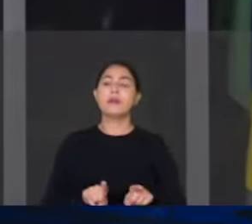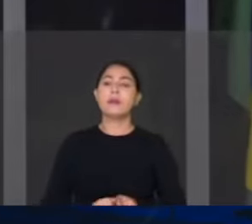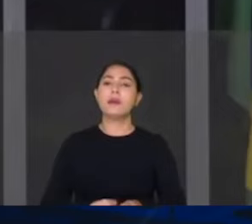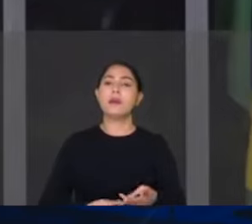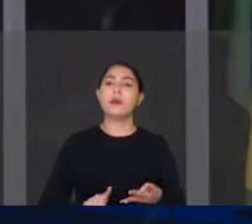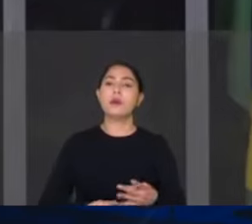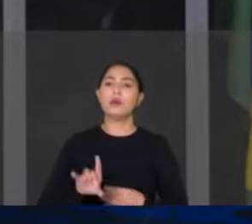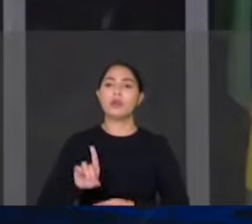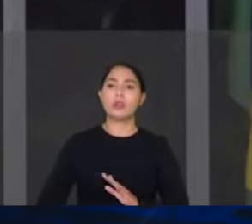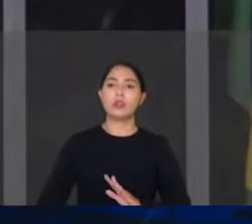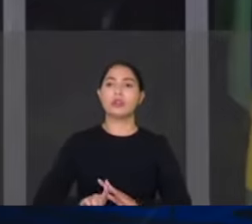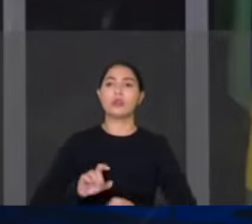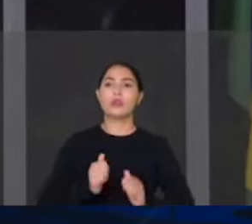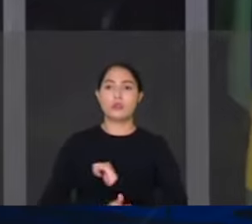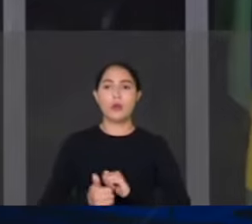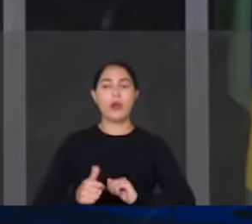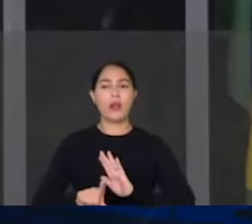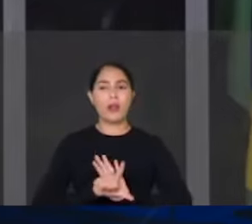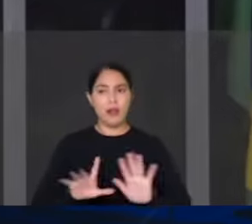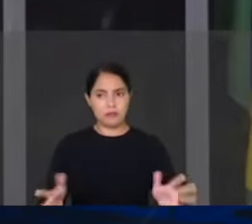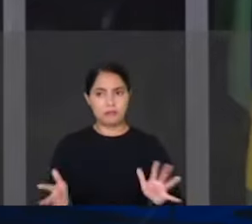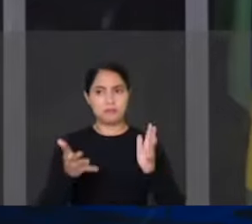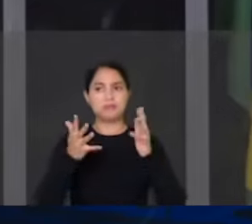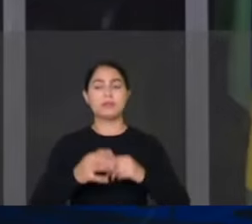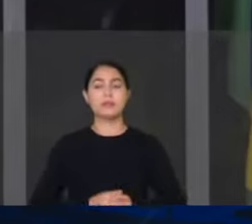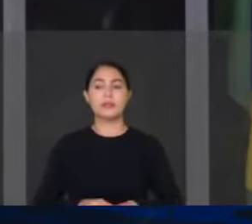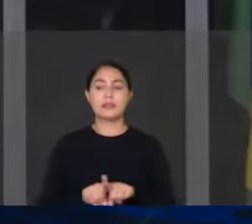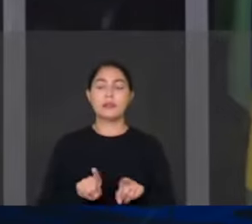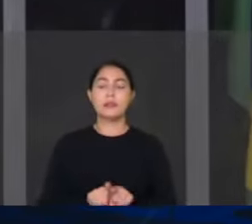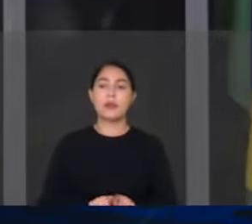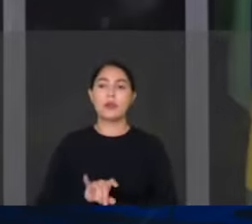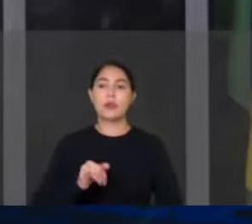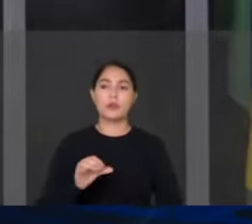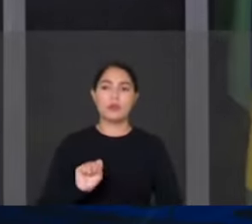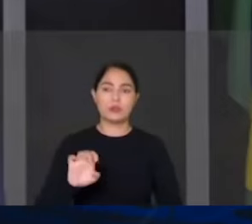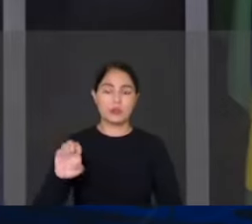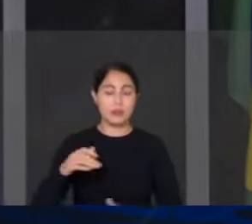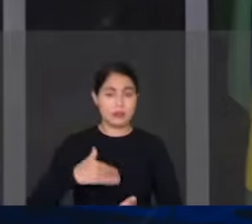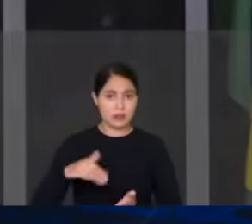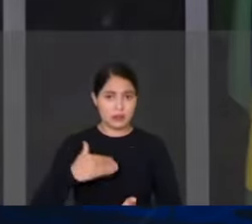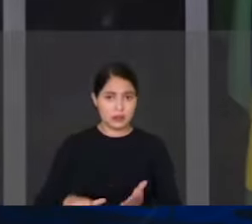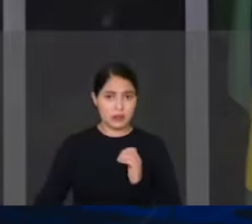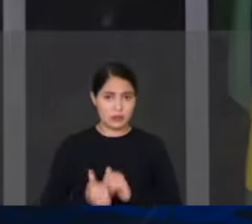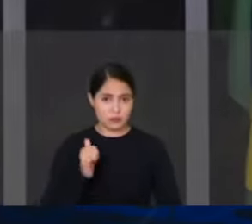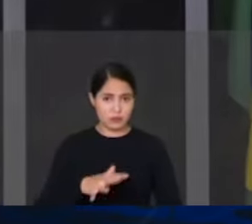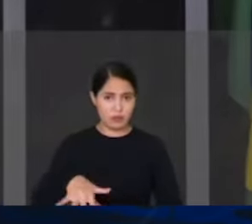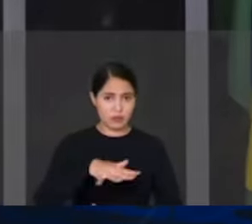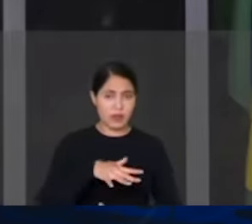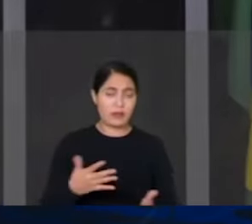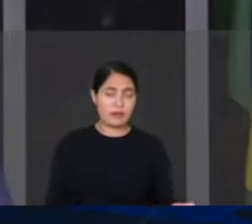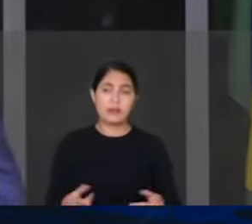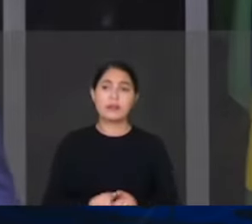ao Esporte, que é a Lei de Incentivo ao Esporte, o José Guedes, secretário nacional de Paradesporto, e o José Guedes, secretário